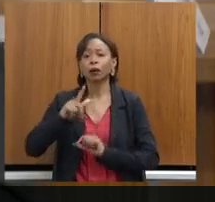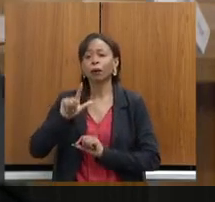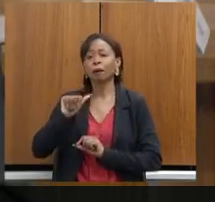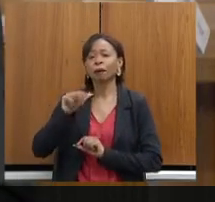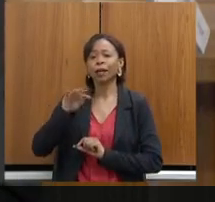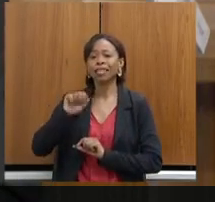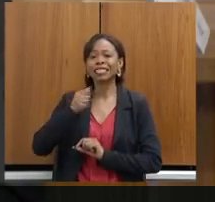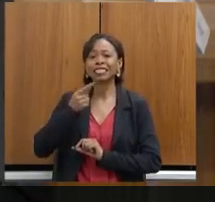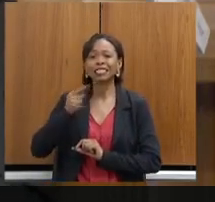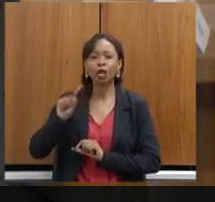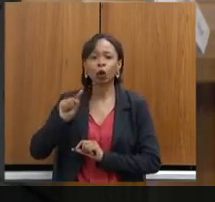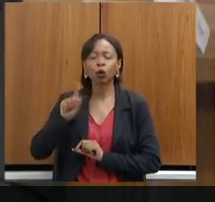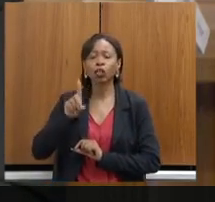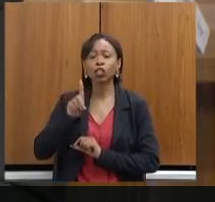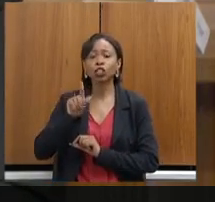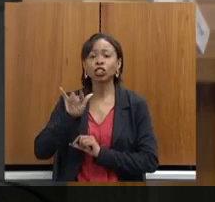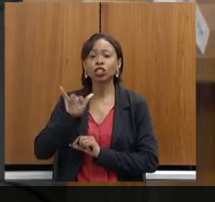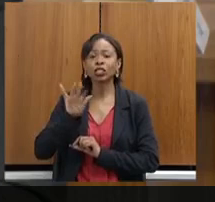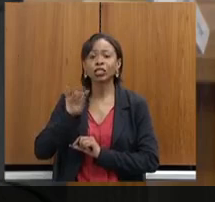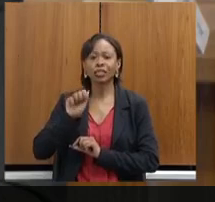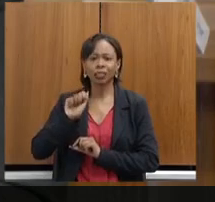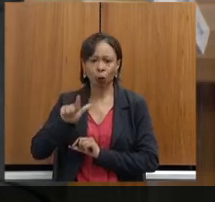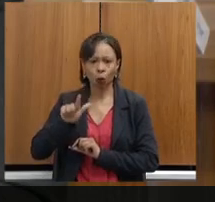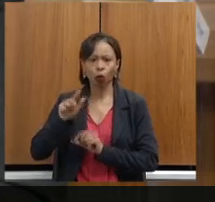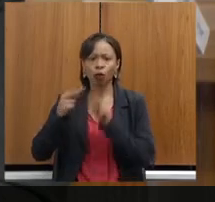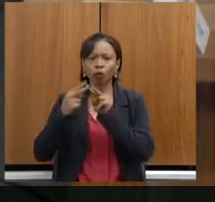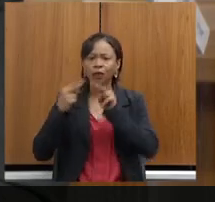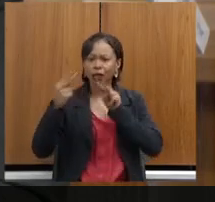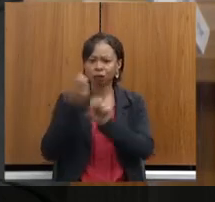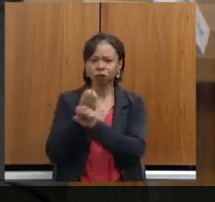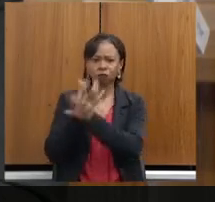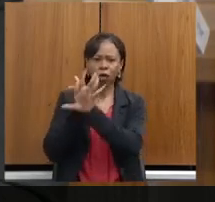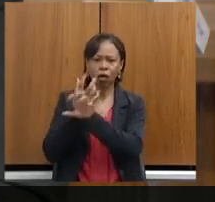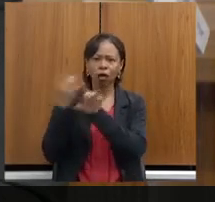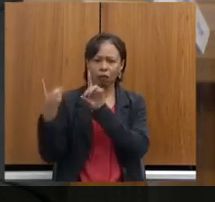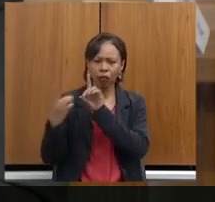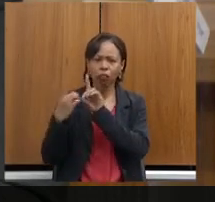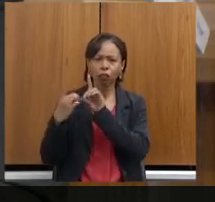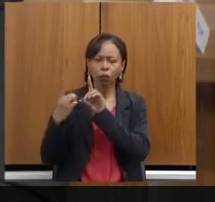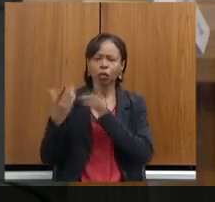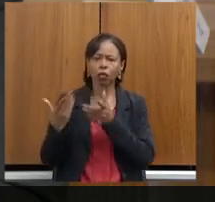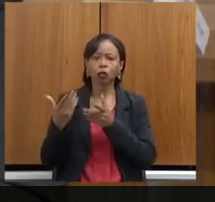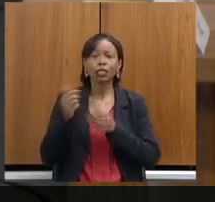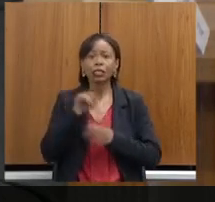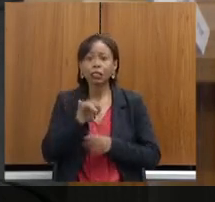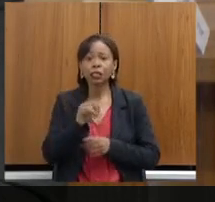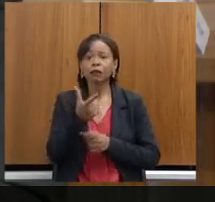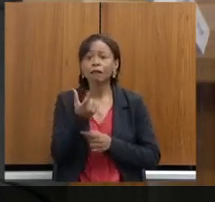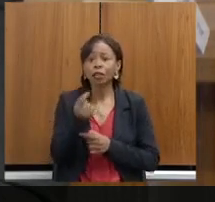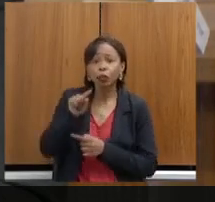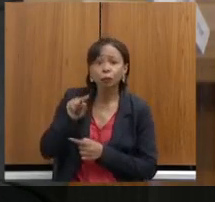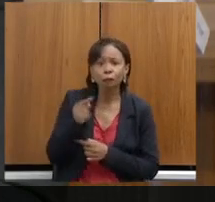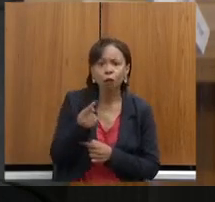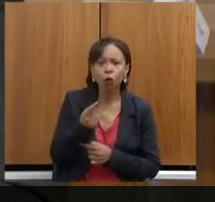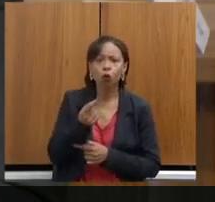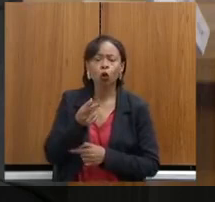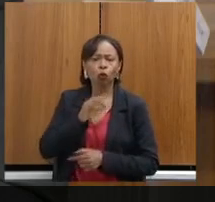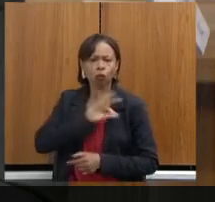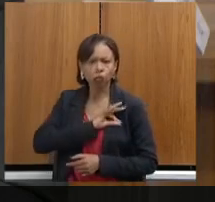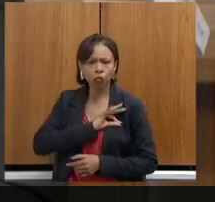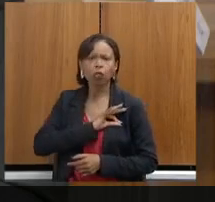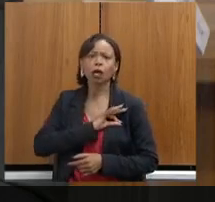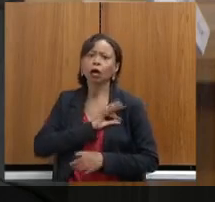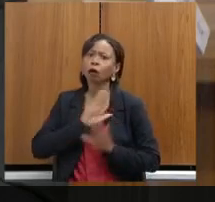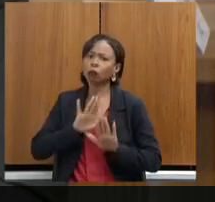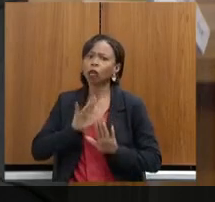a gente diz que mesmo que é possível tivesse 20 mil pessoas nós teríamos mesmo assim que ia adotar esta